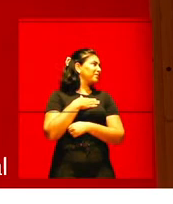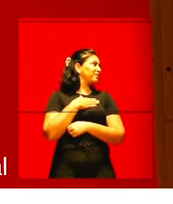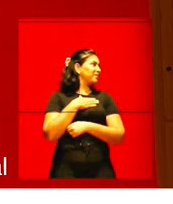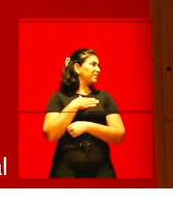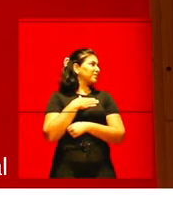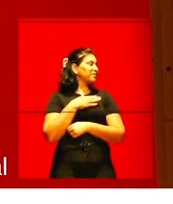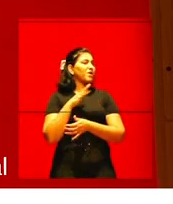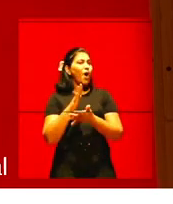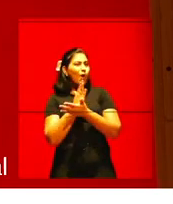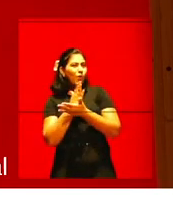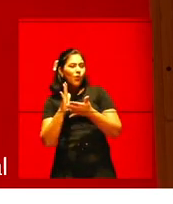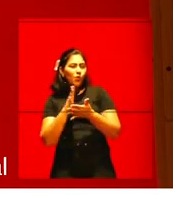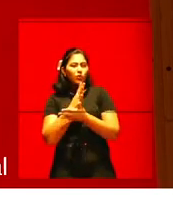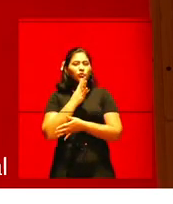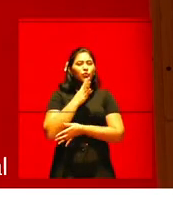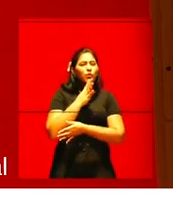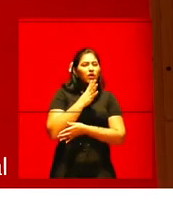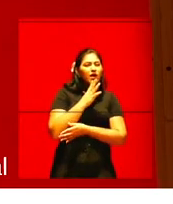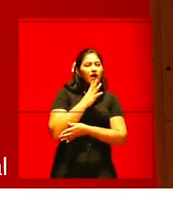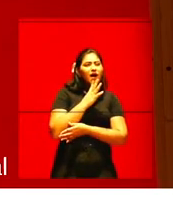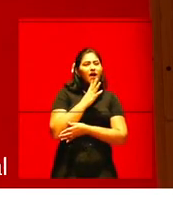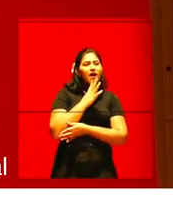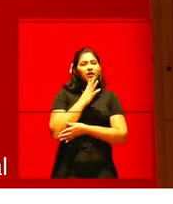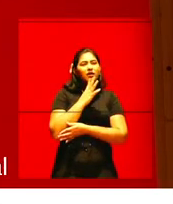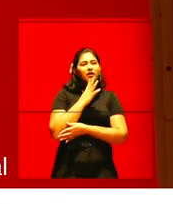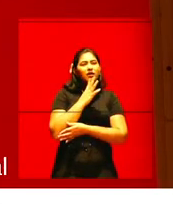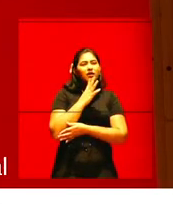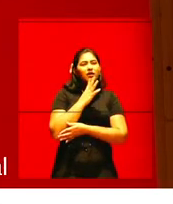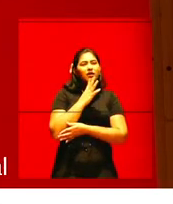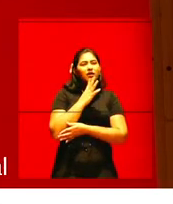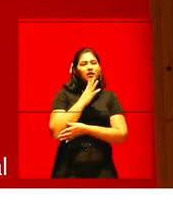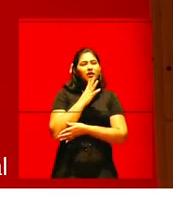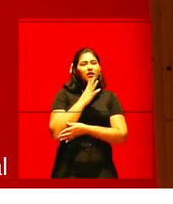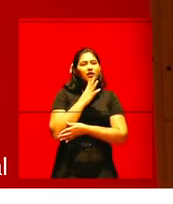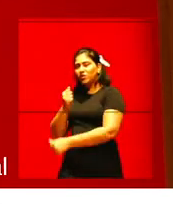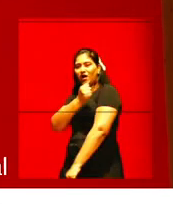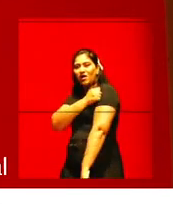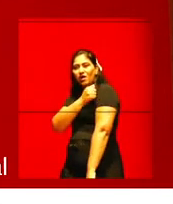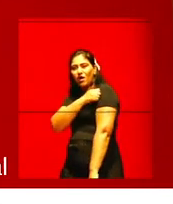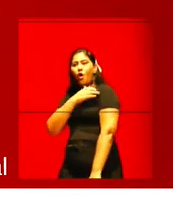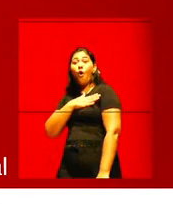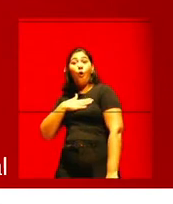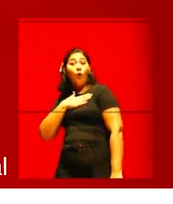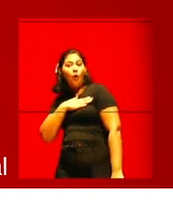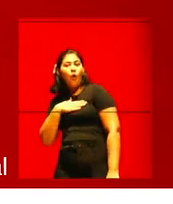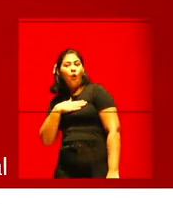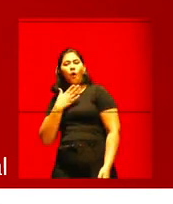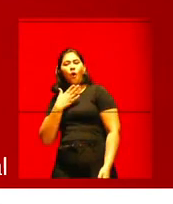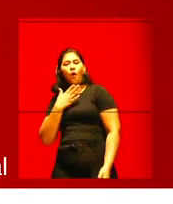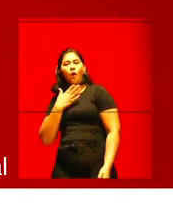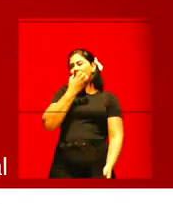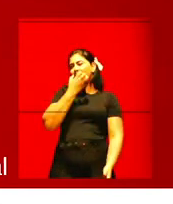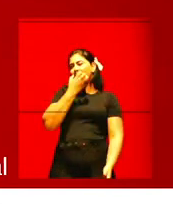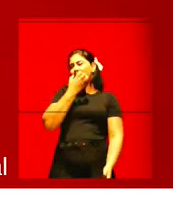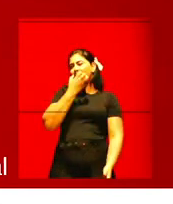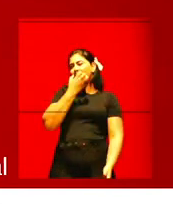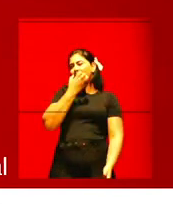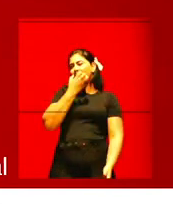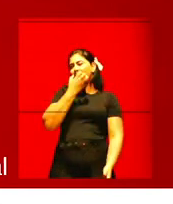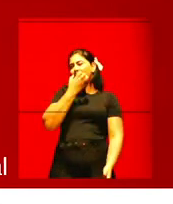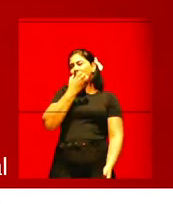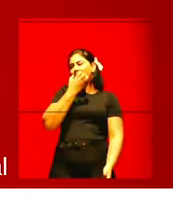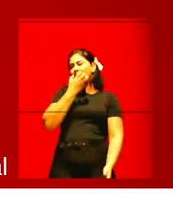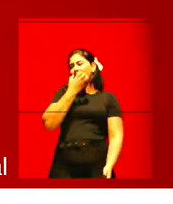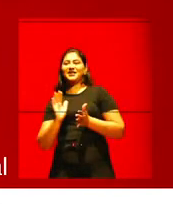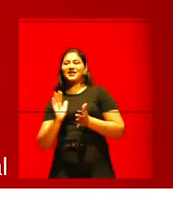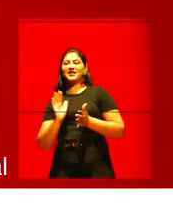de alguns alunos meus, eu pedi umas dicas assim, do que vocês jovens gostam de ouvir e de dançar.